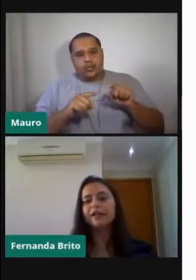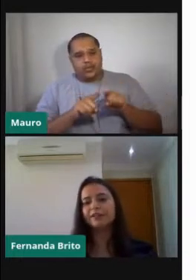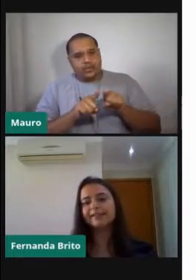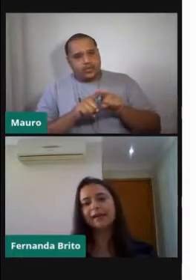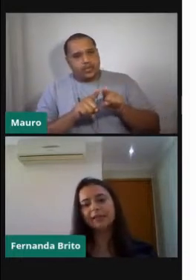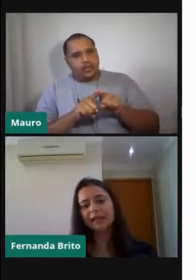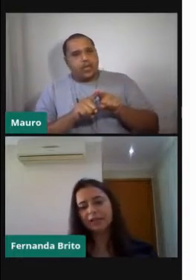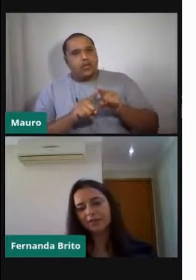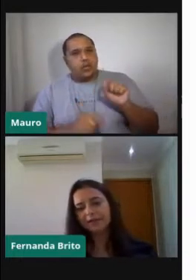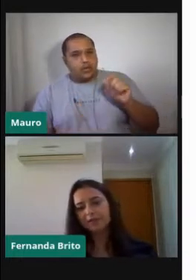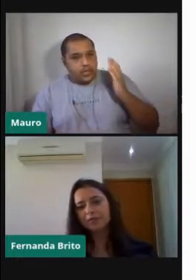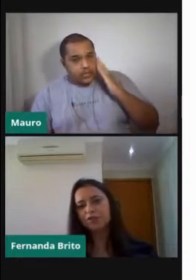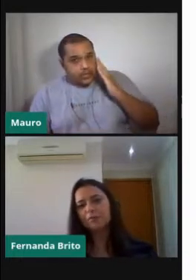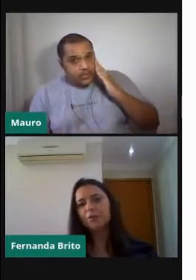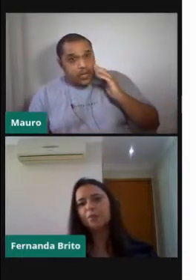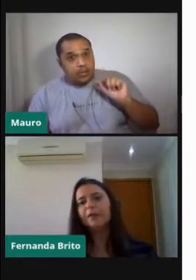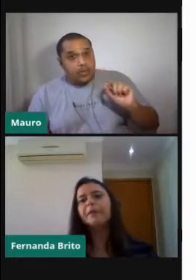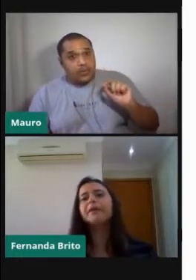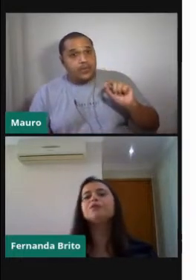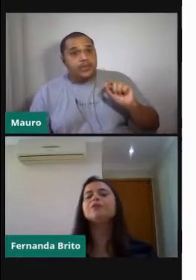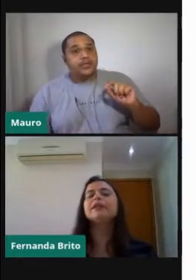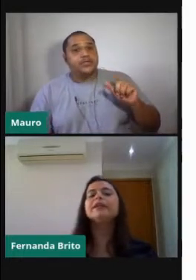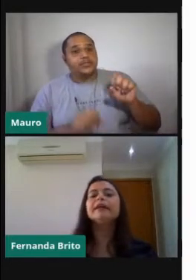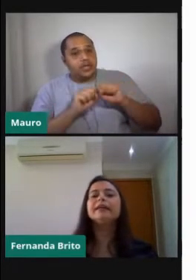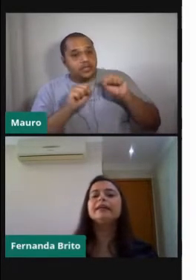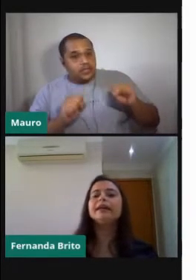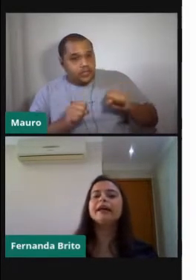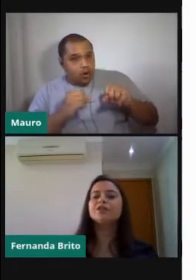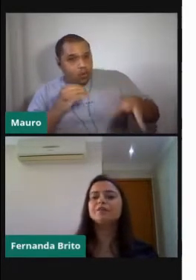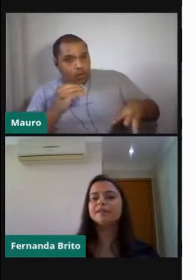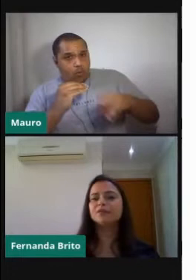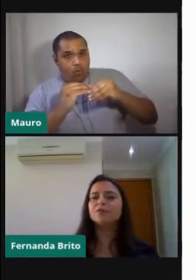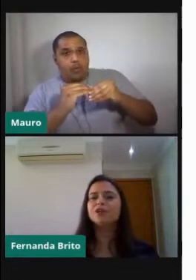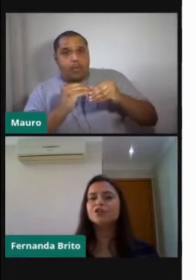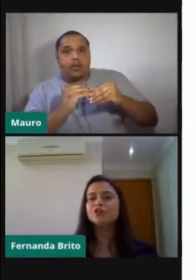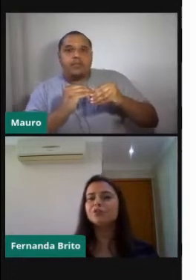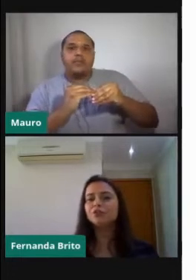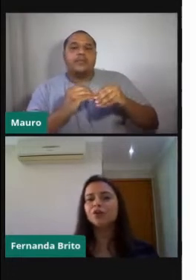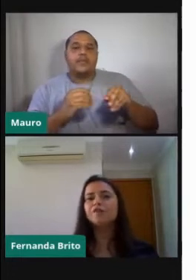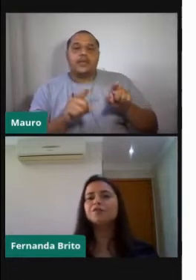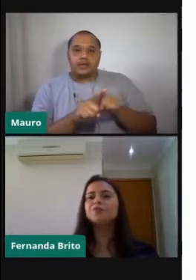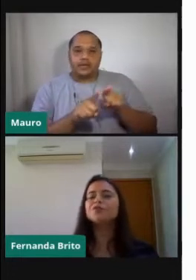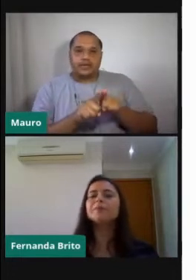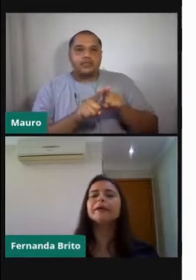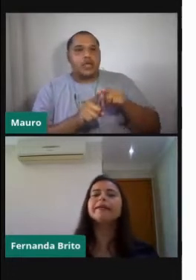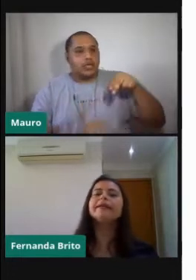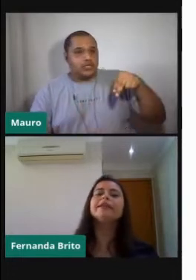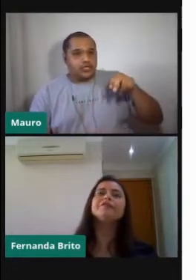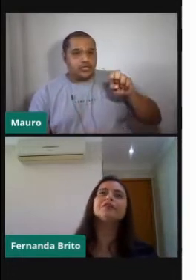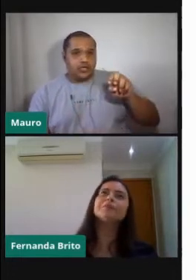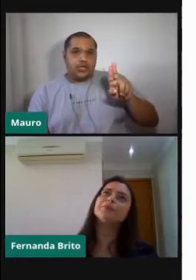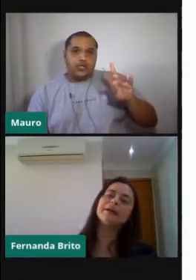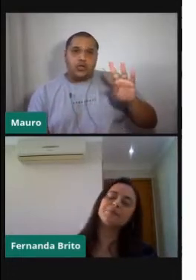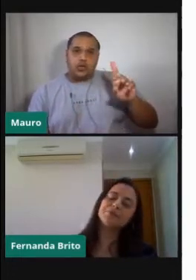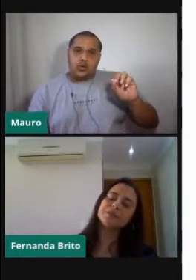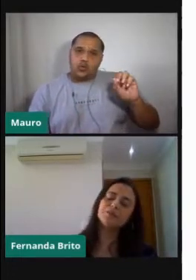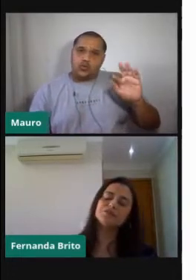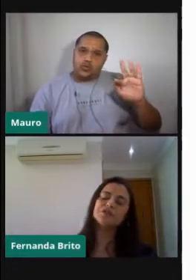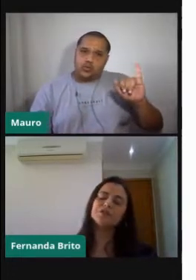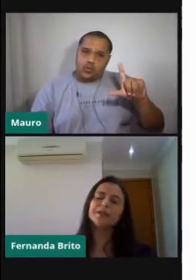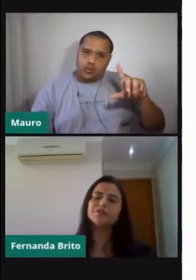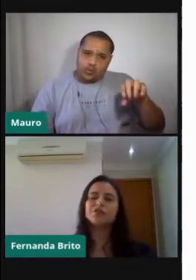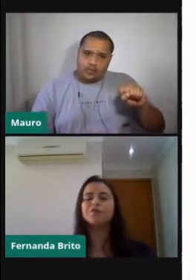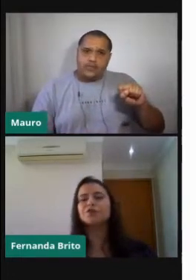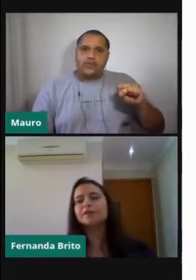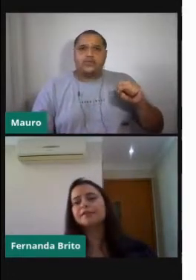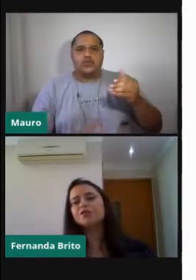angiotensina-aldosterona, a gente sabe que há ativação do sistema complemento, né, e a ativação de neutrófilos também, né, levando à produção